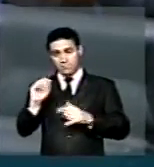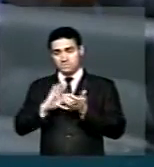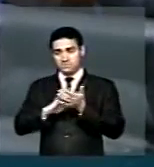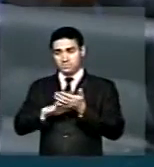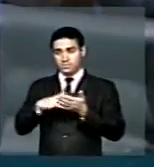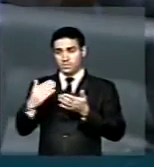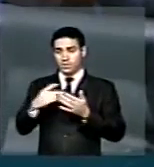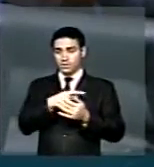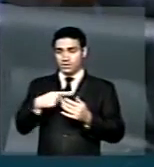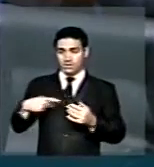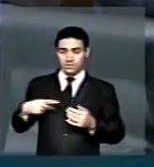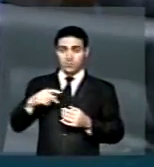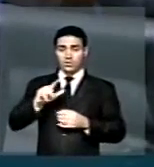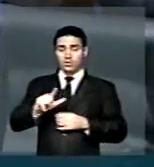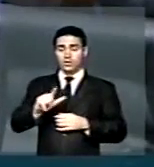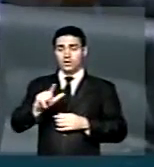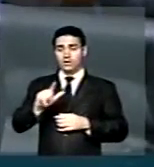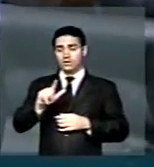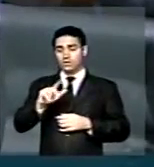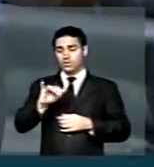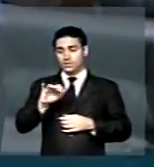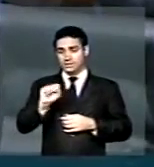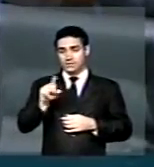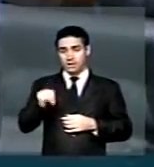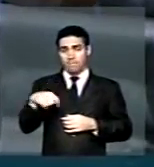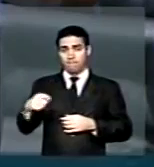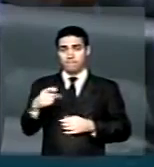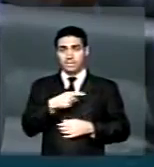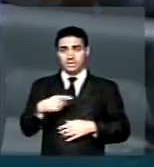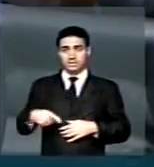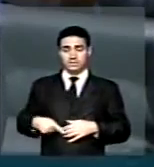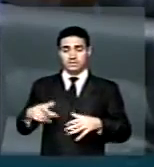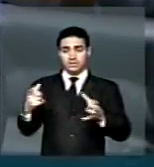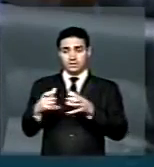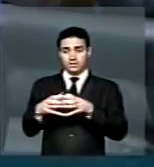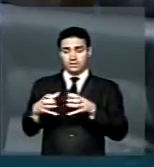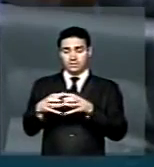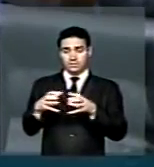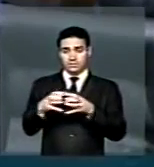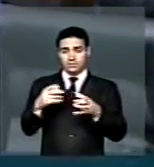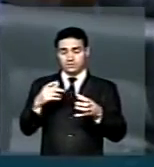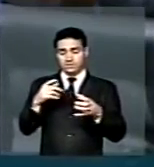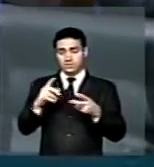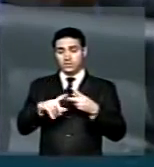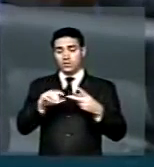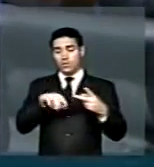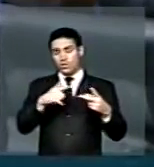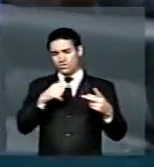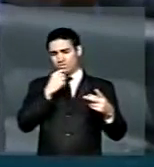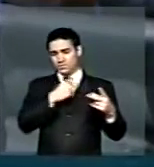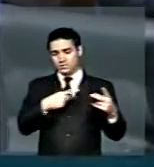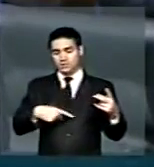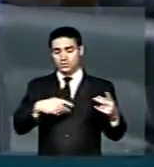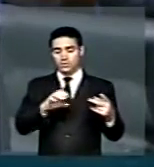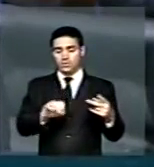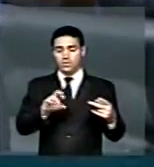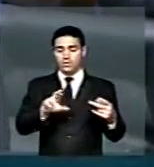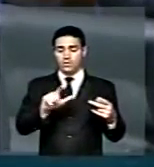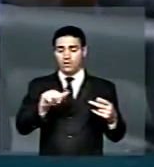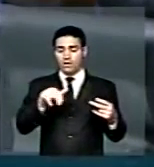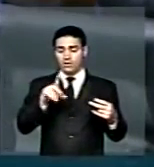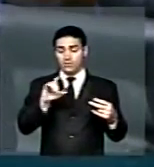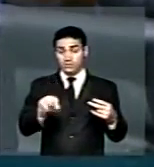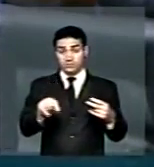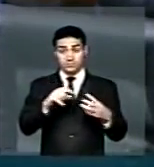Luiz Fernandes Bergamin, presidente da Convenção de São Paulo, reverendo Orlando Silva, e em nome deles eu